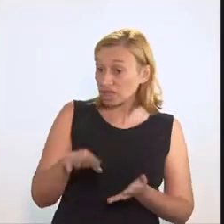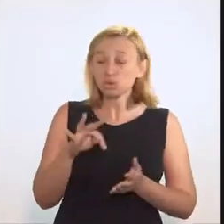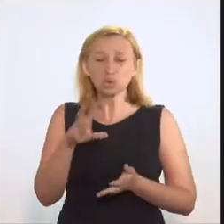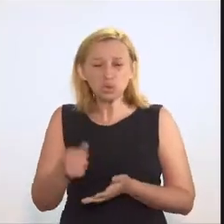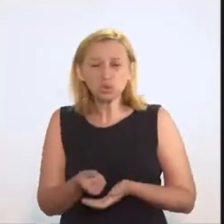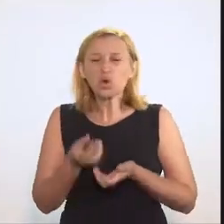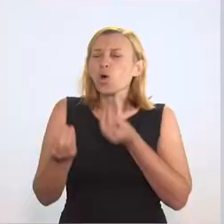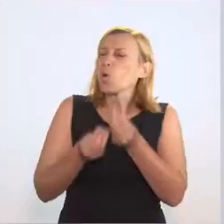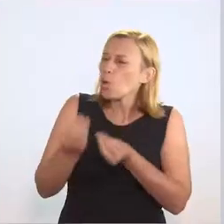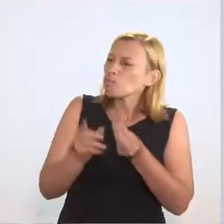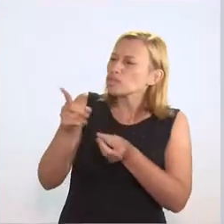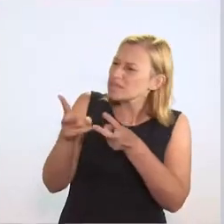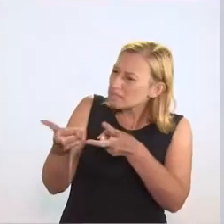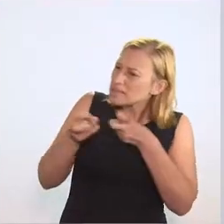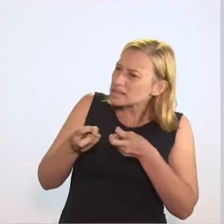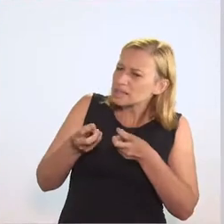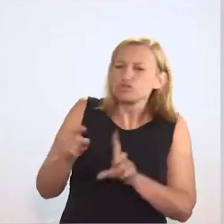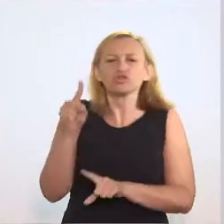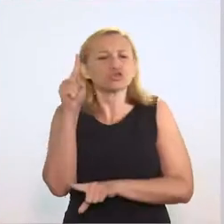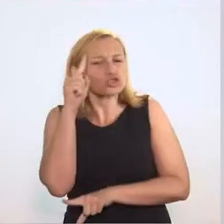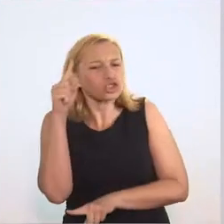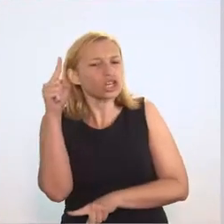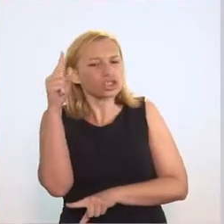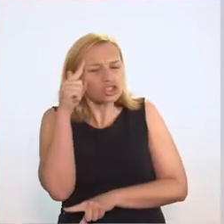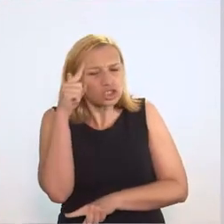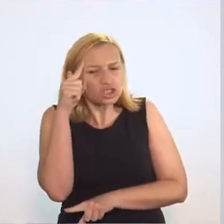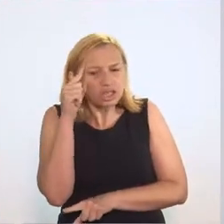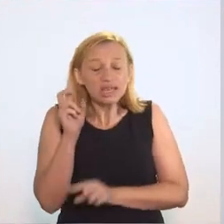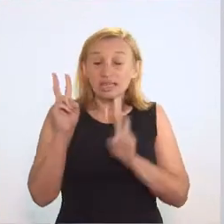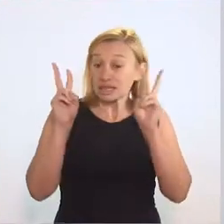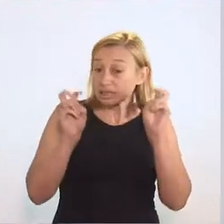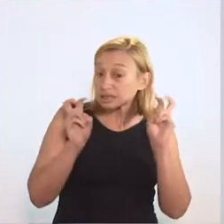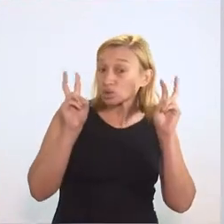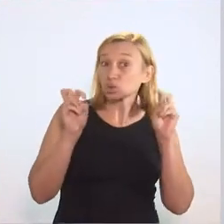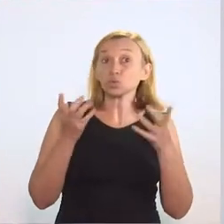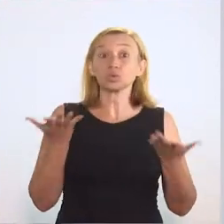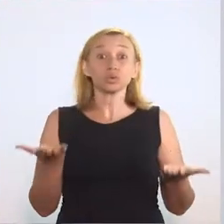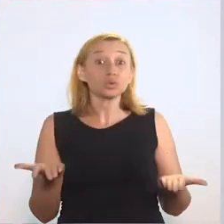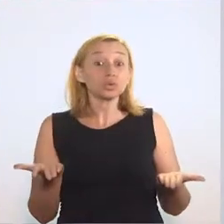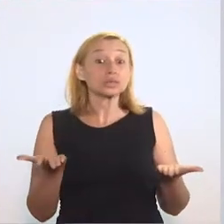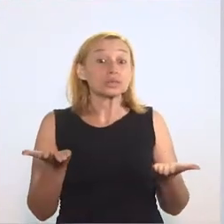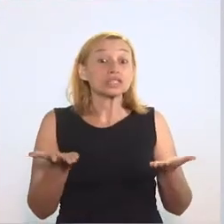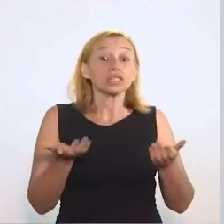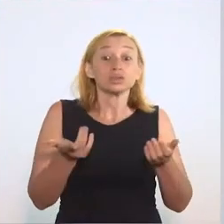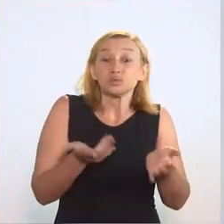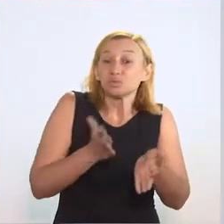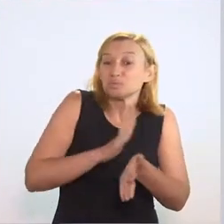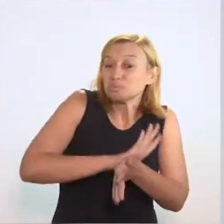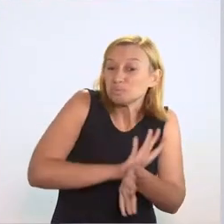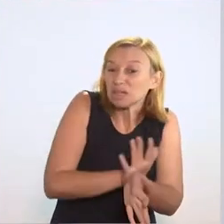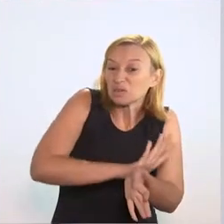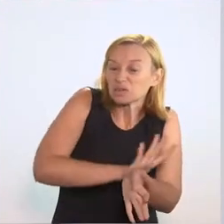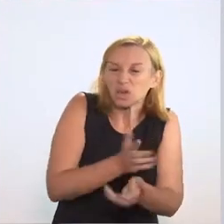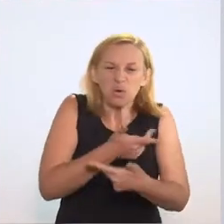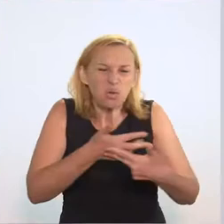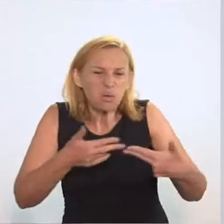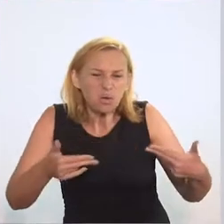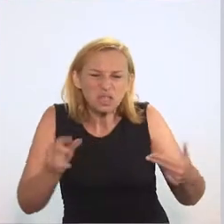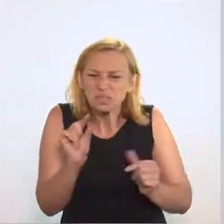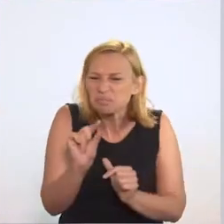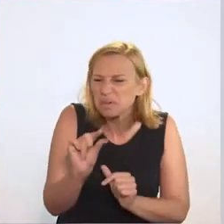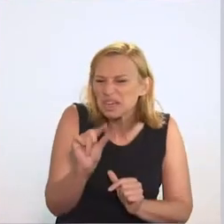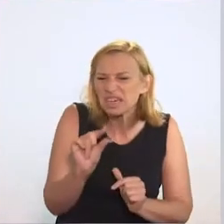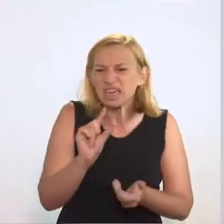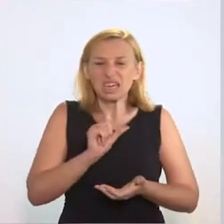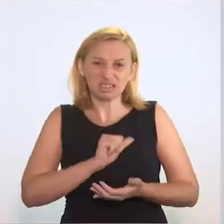isso tudo. Como é que você percebe no seu dia a dia essa questão ainda do preconceito, de pequenas